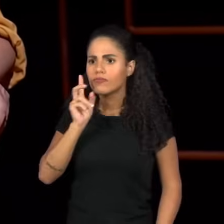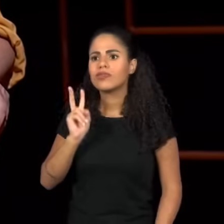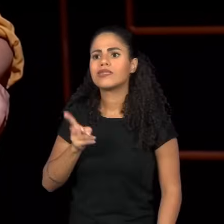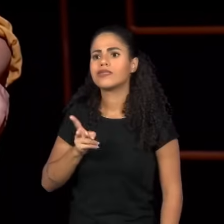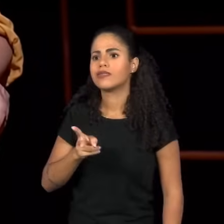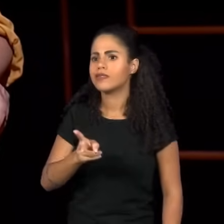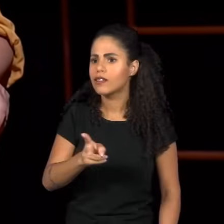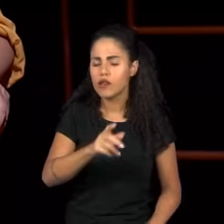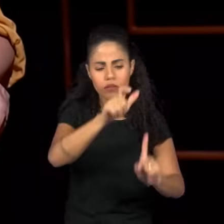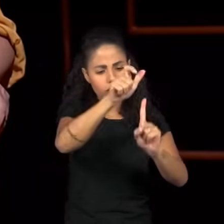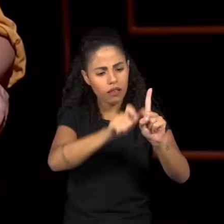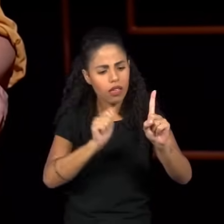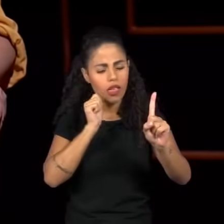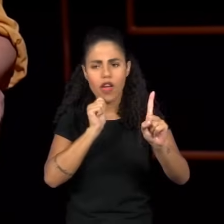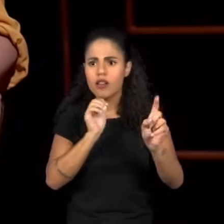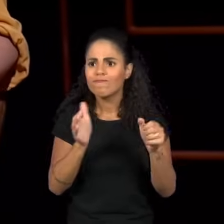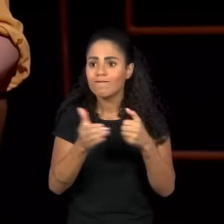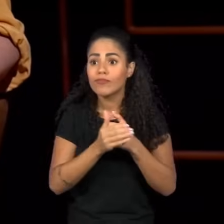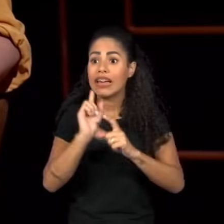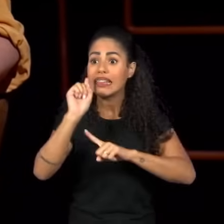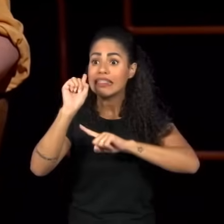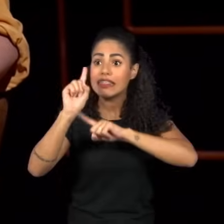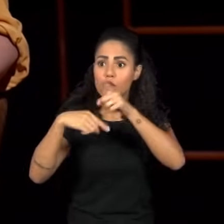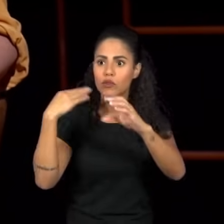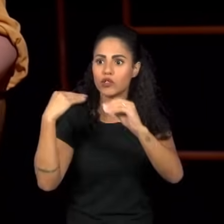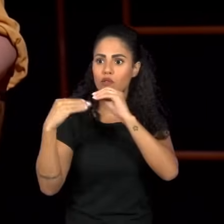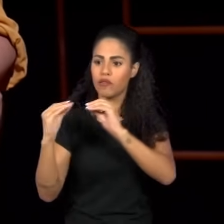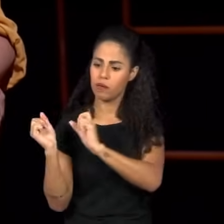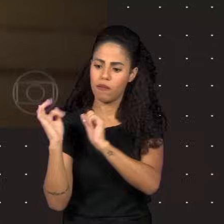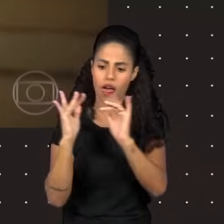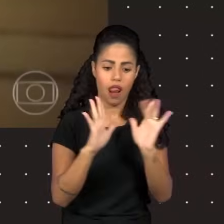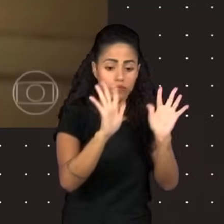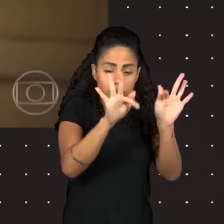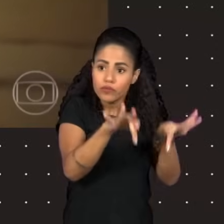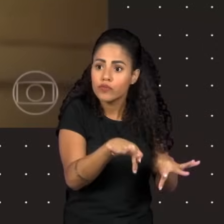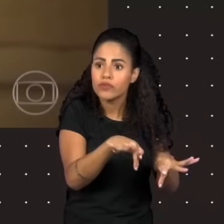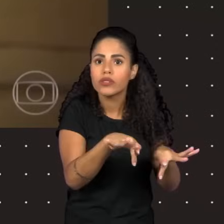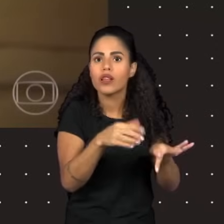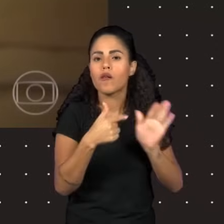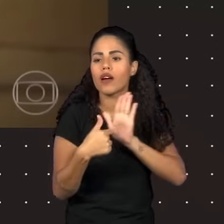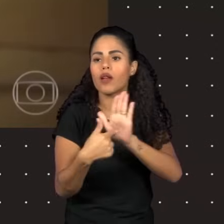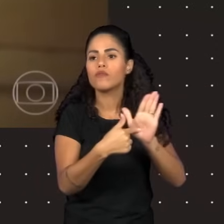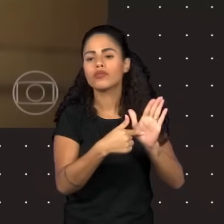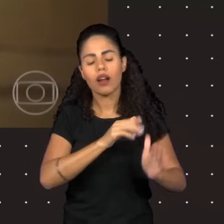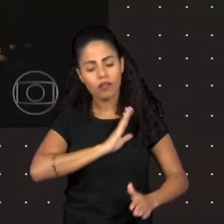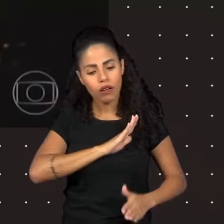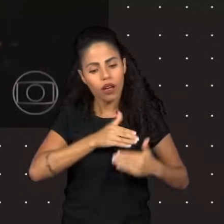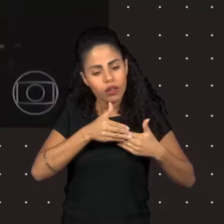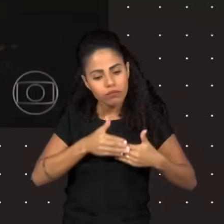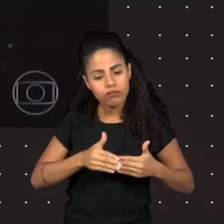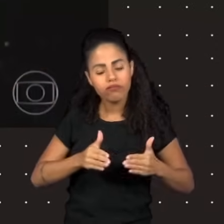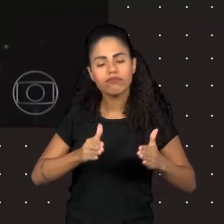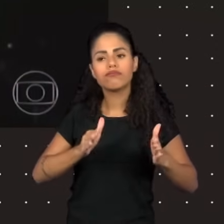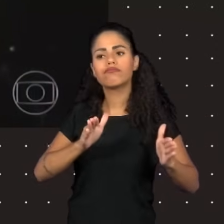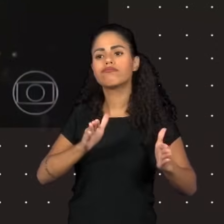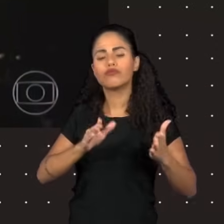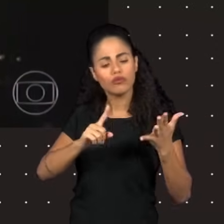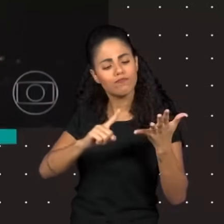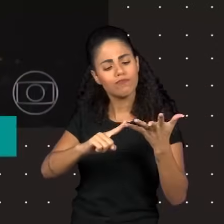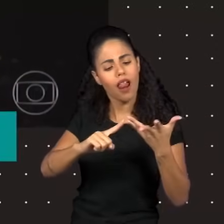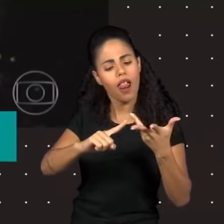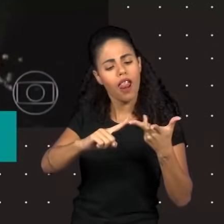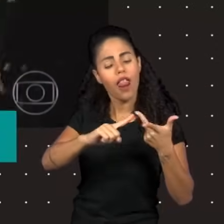né? Só no final da novela que ela começou a abrir realmente todo o mal que ela fez,